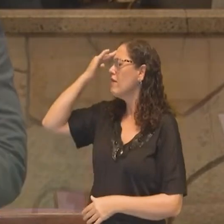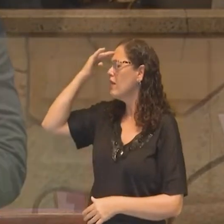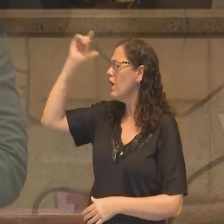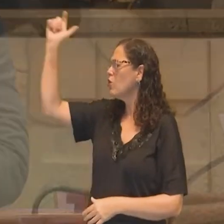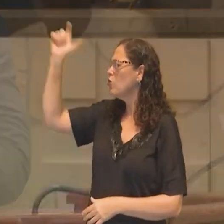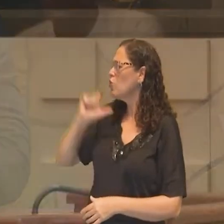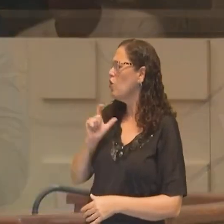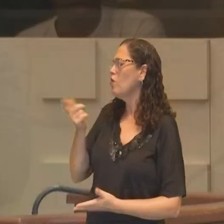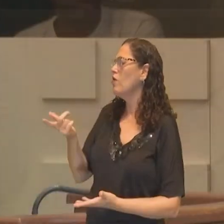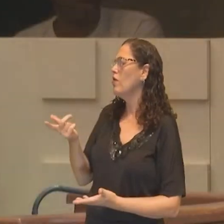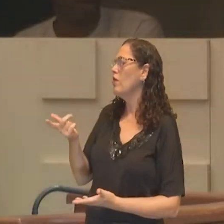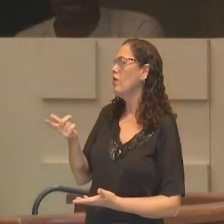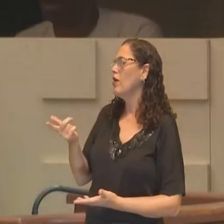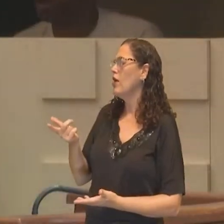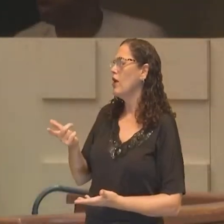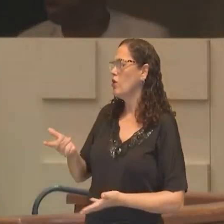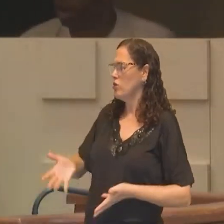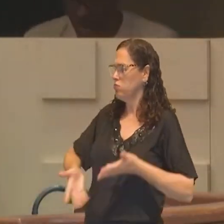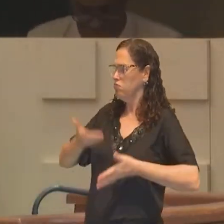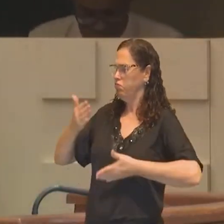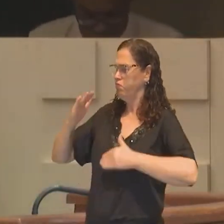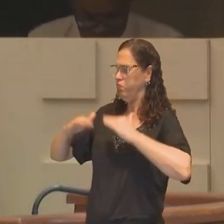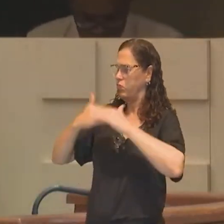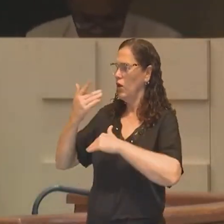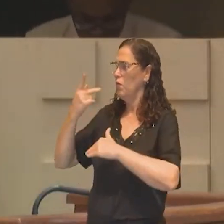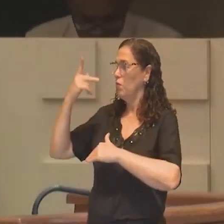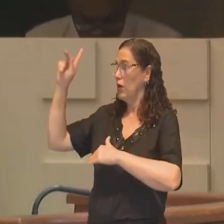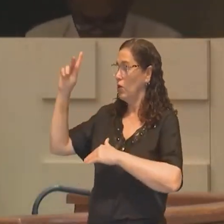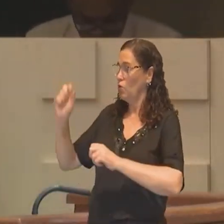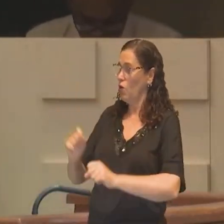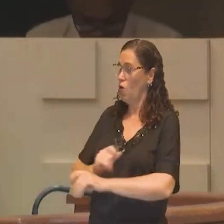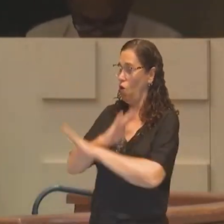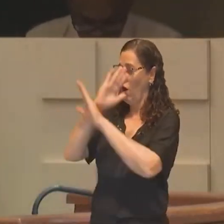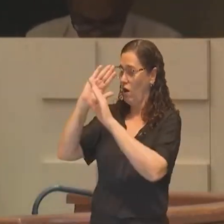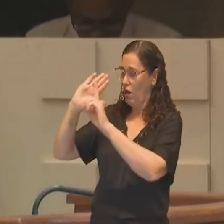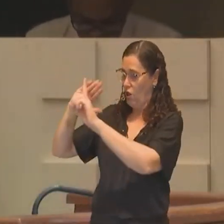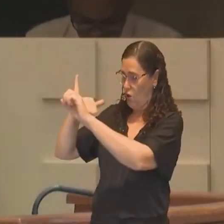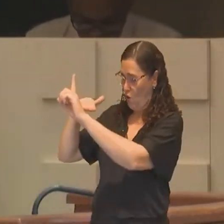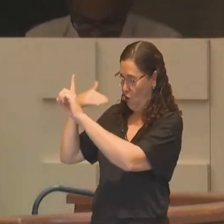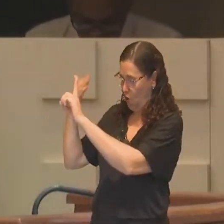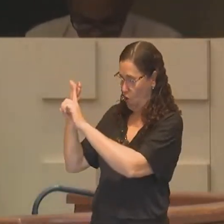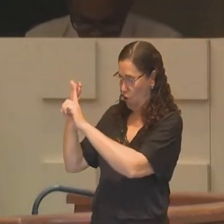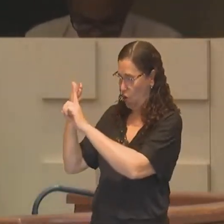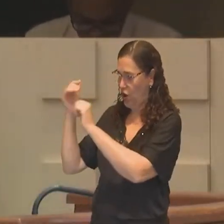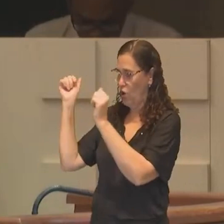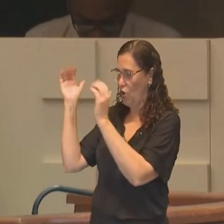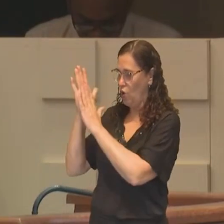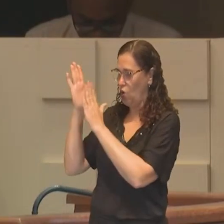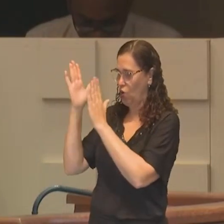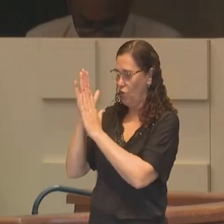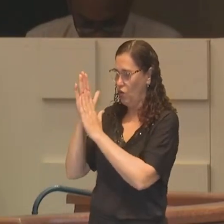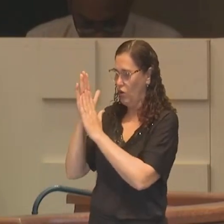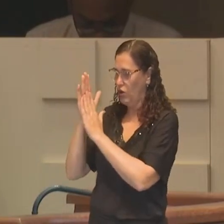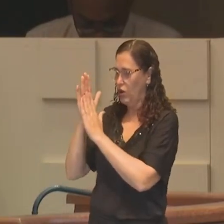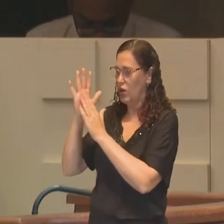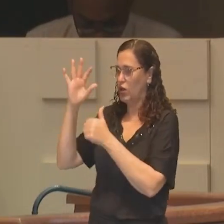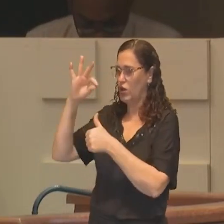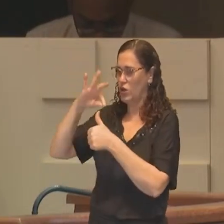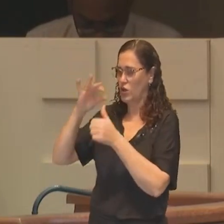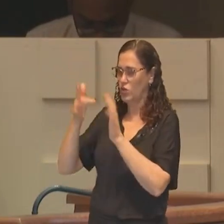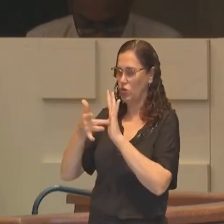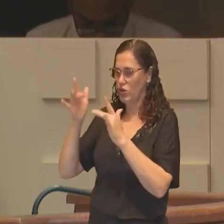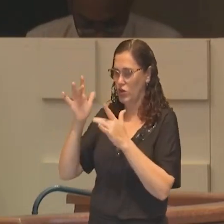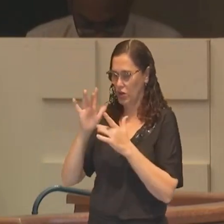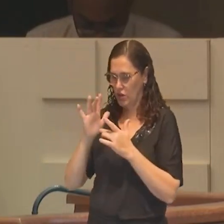palavra, que sejamos edificados para a glória, para a honra, para o louvor de Cristo